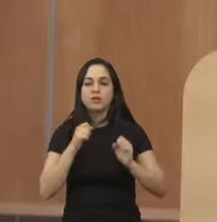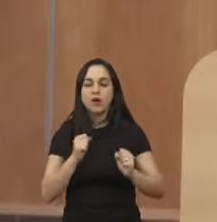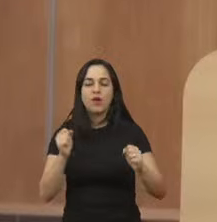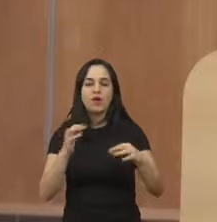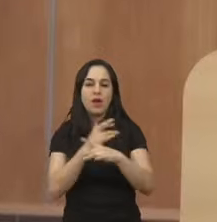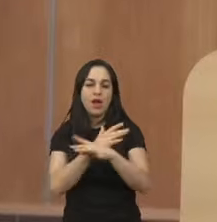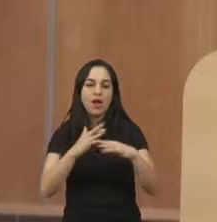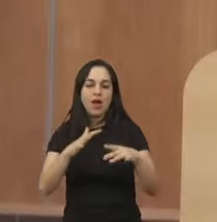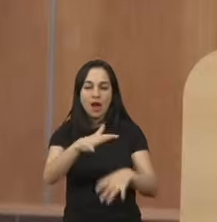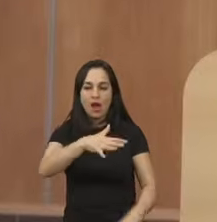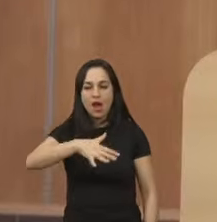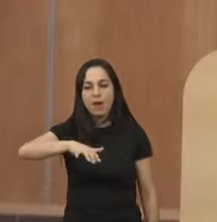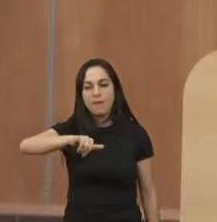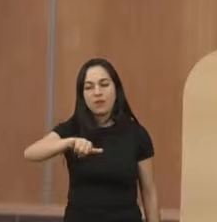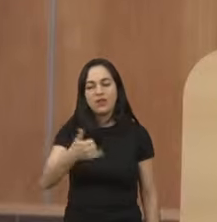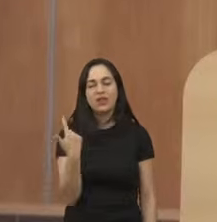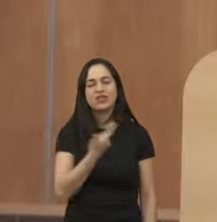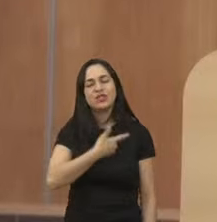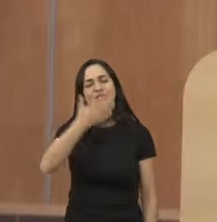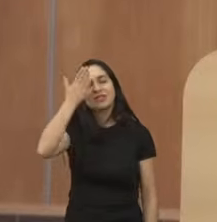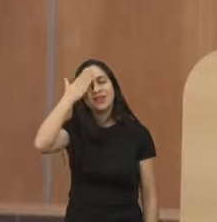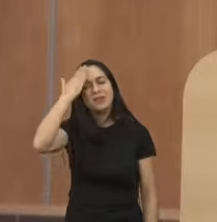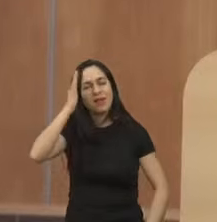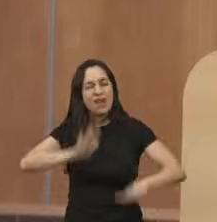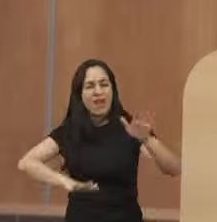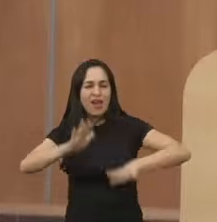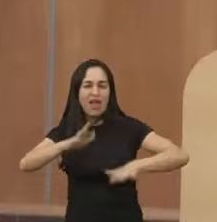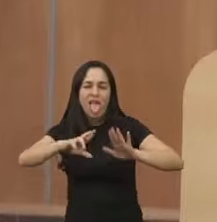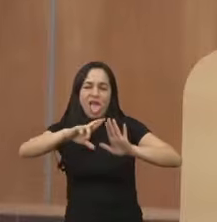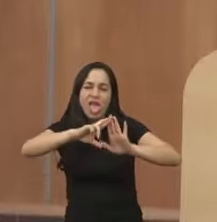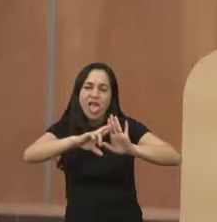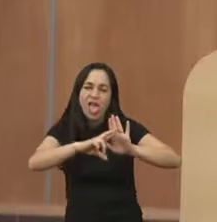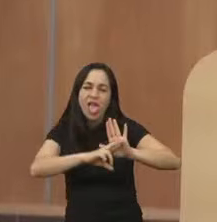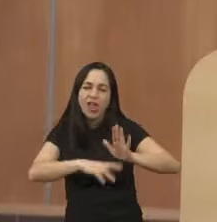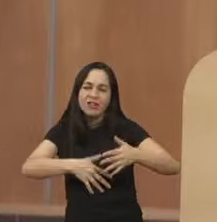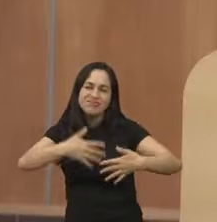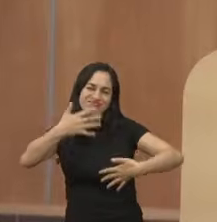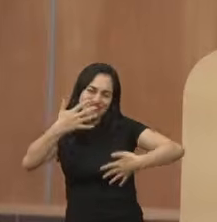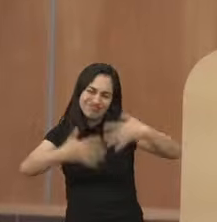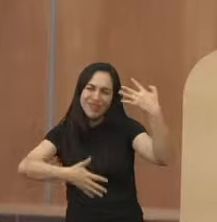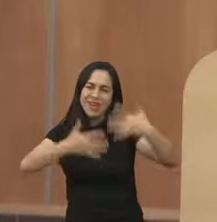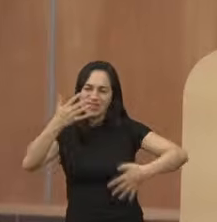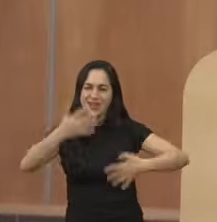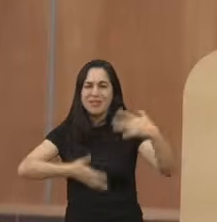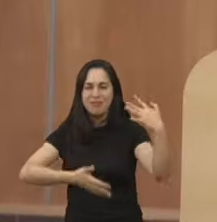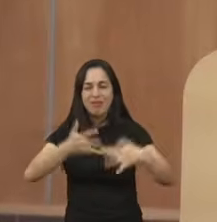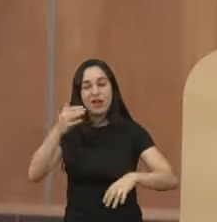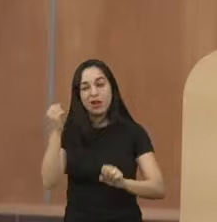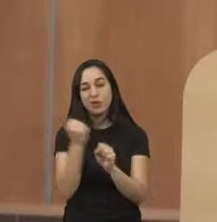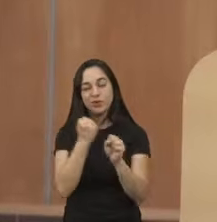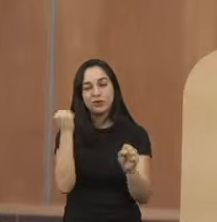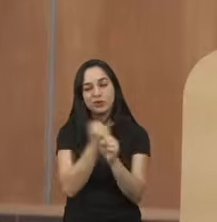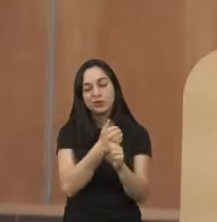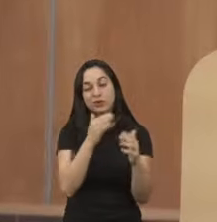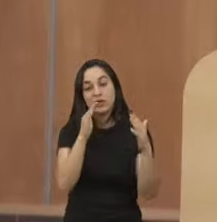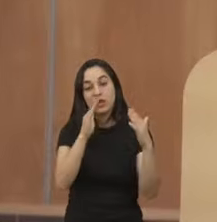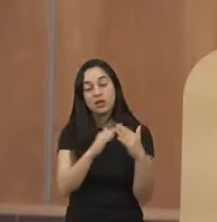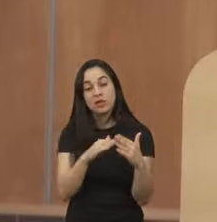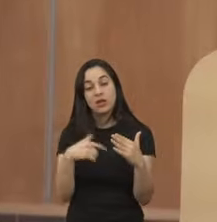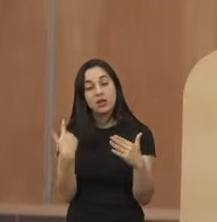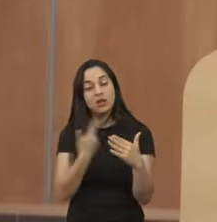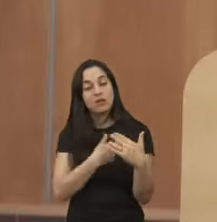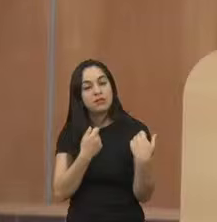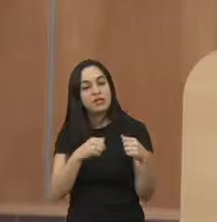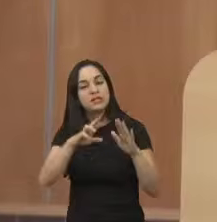da cidade, a gente sabe o quanto que a burocracia às vezes atrapalha as construções das casas, né? Então pensou-se aqui em flexibilizar